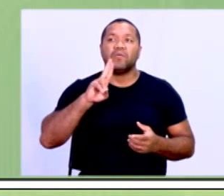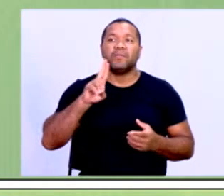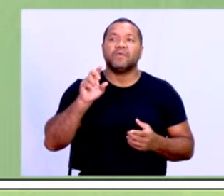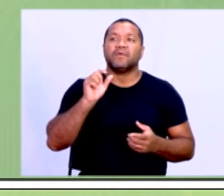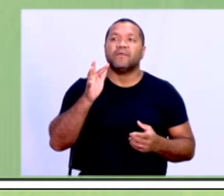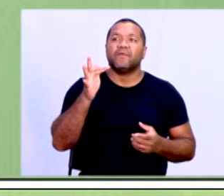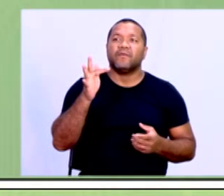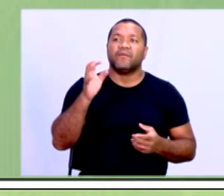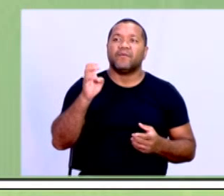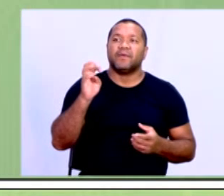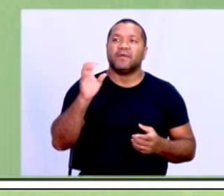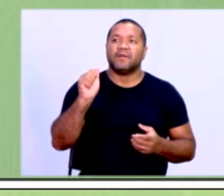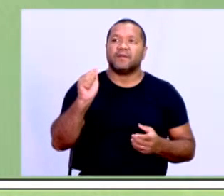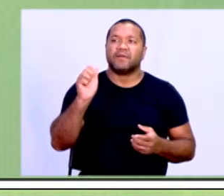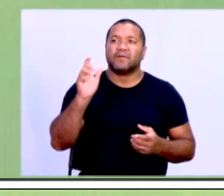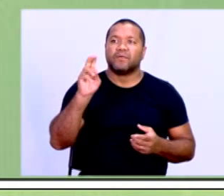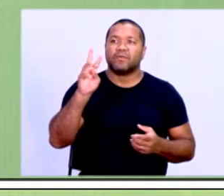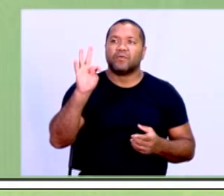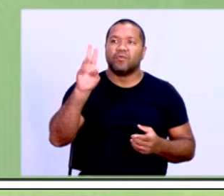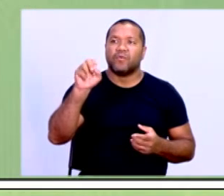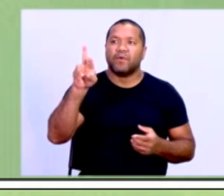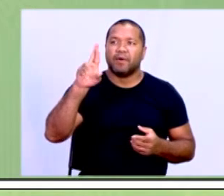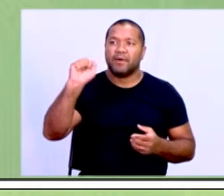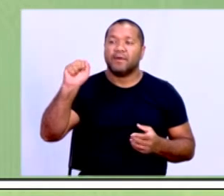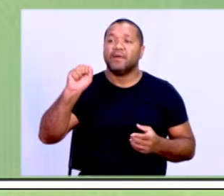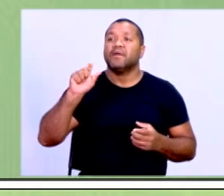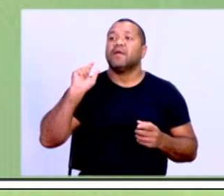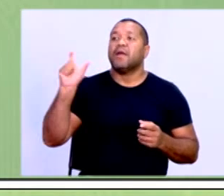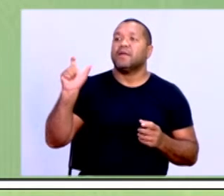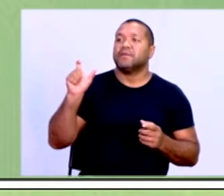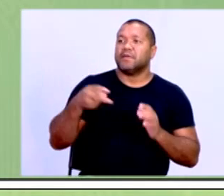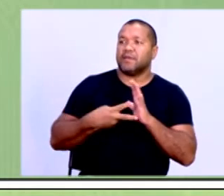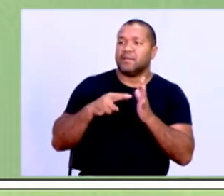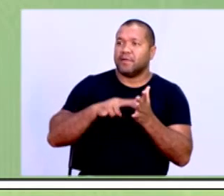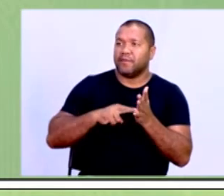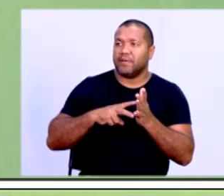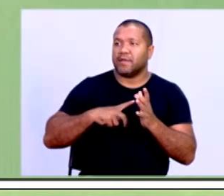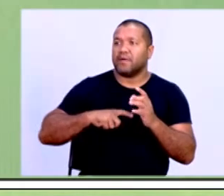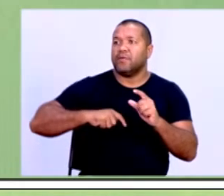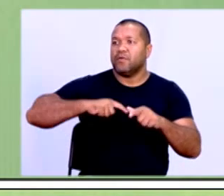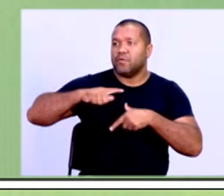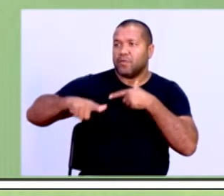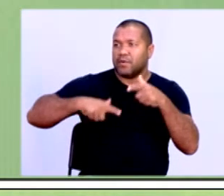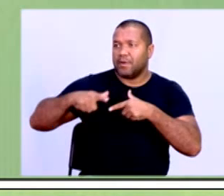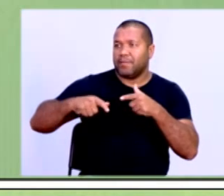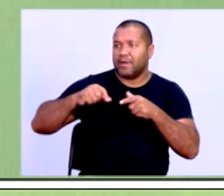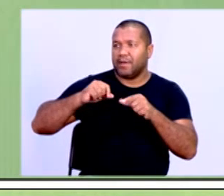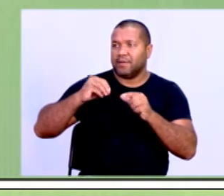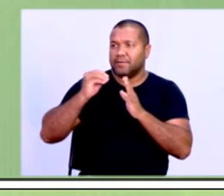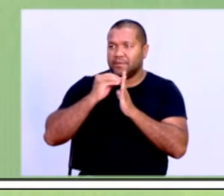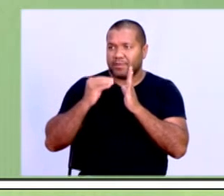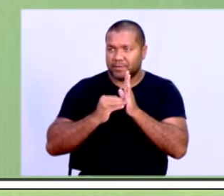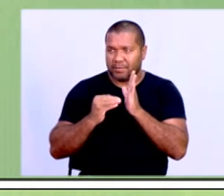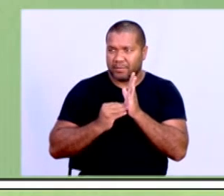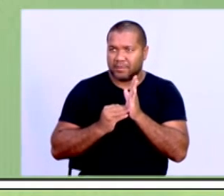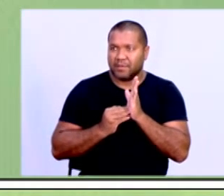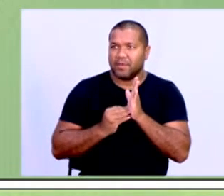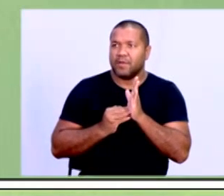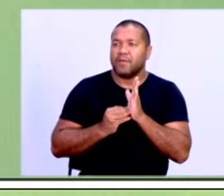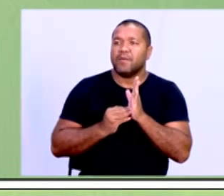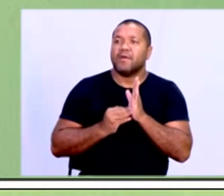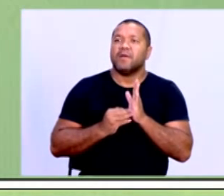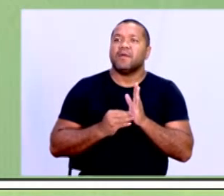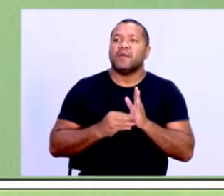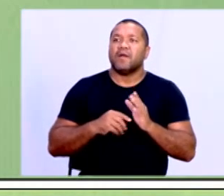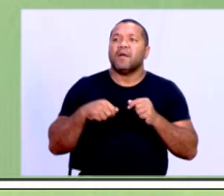as funcionalidades, em inglês, tá certo? Complexidade do sistema e tamanho da equipe.